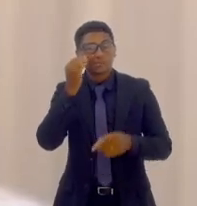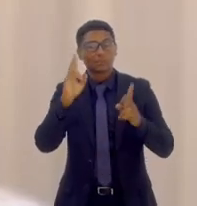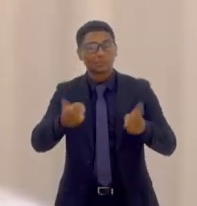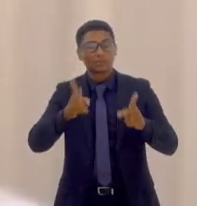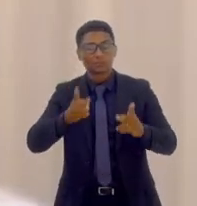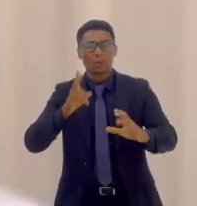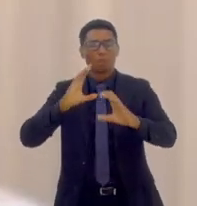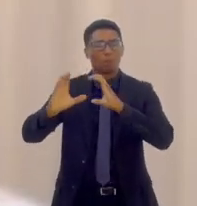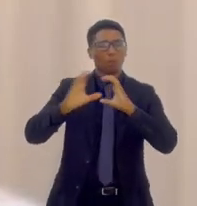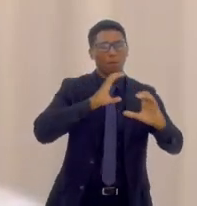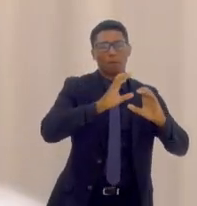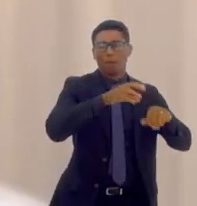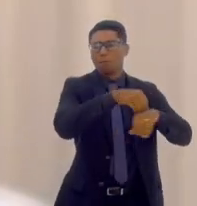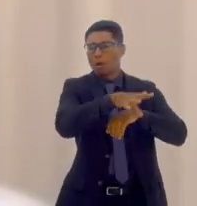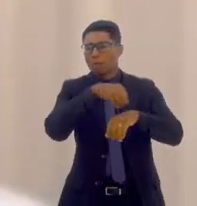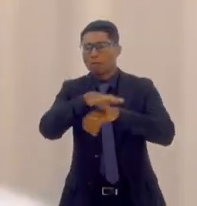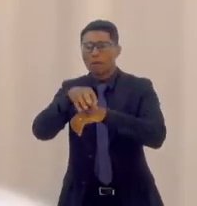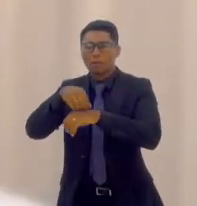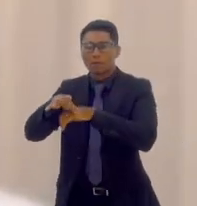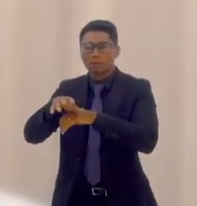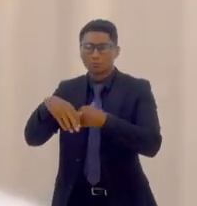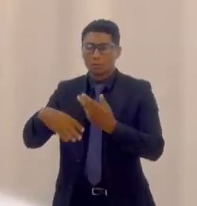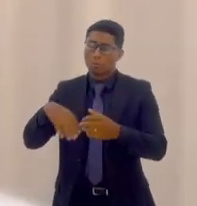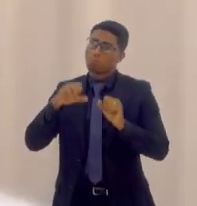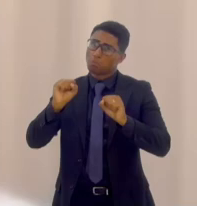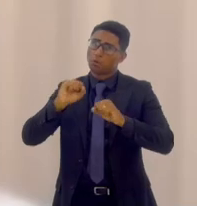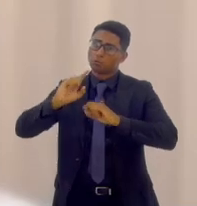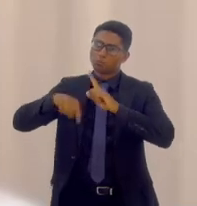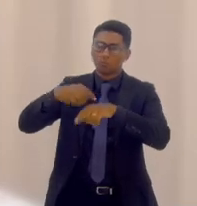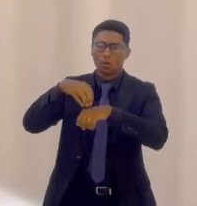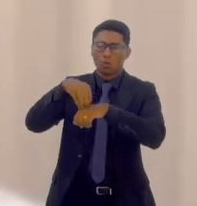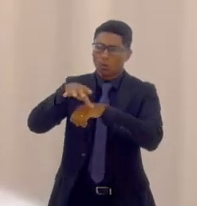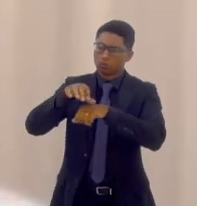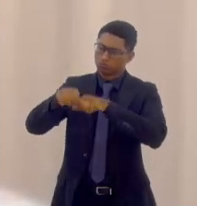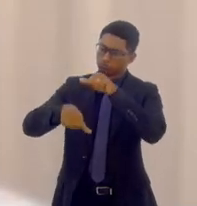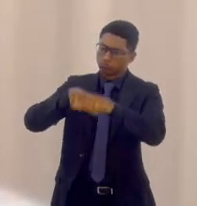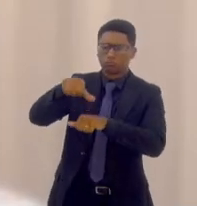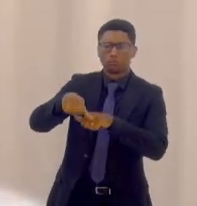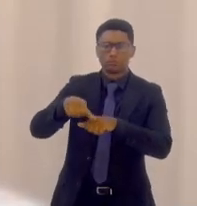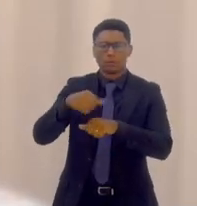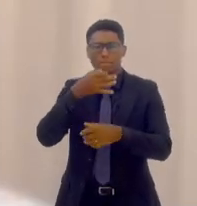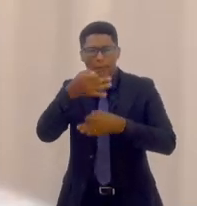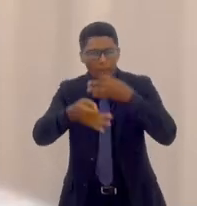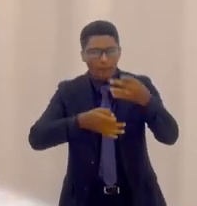comunicar quais são as nossas sugestões. E a cada momento as sugestões podem ser diferentes.